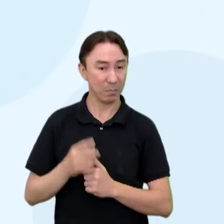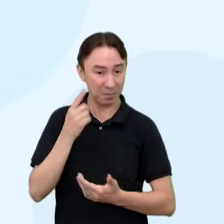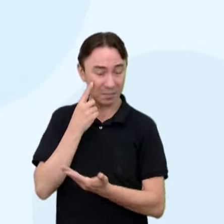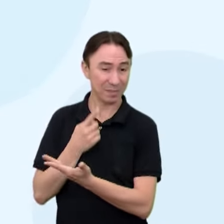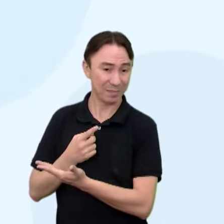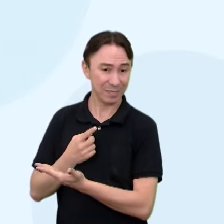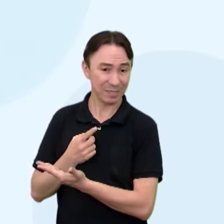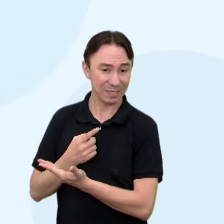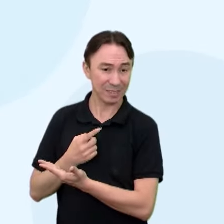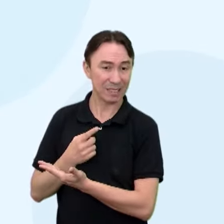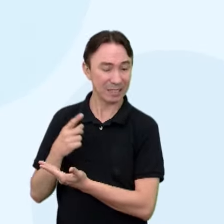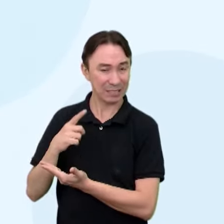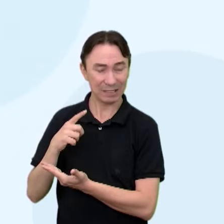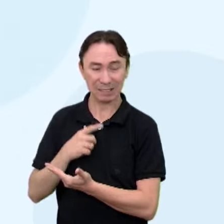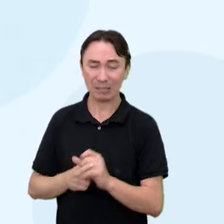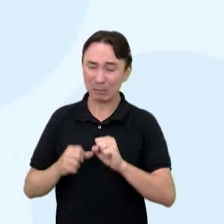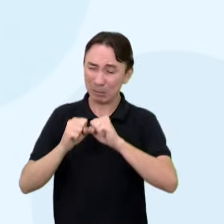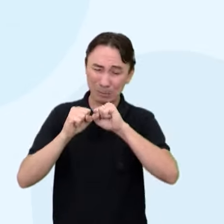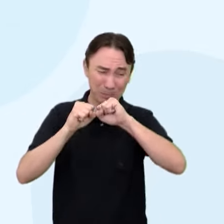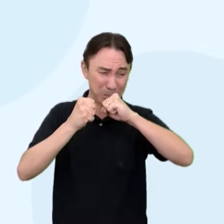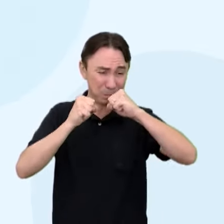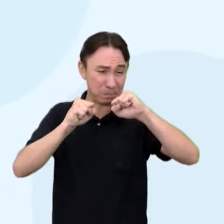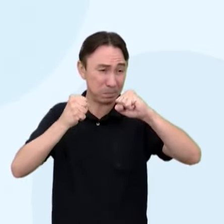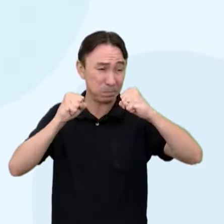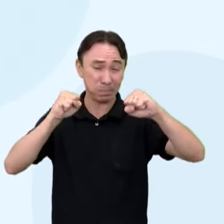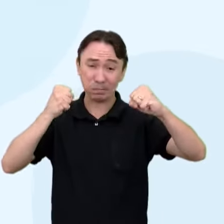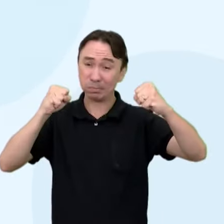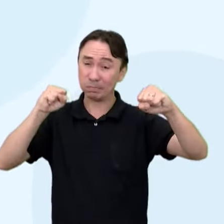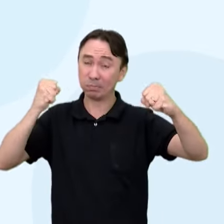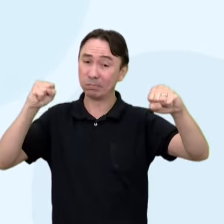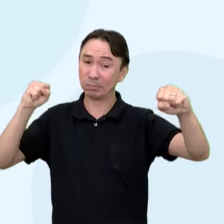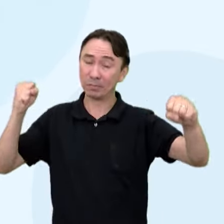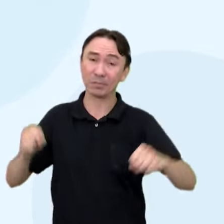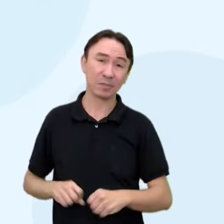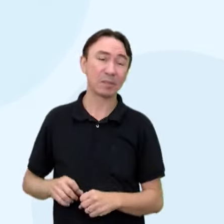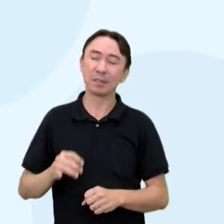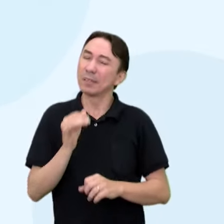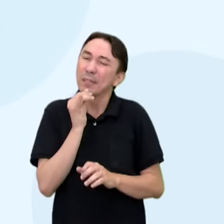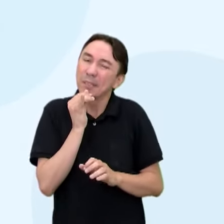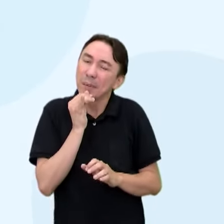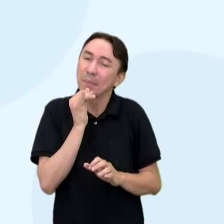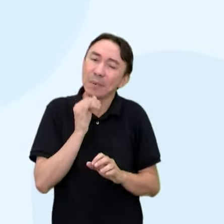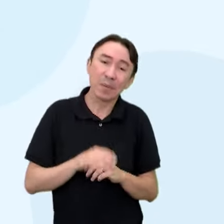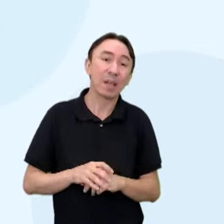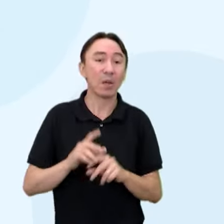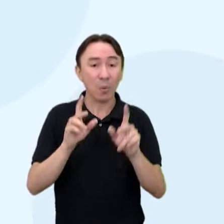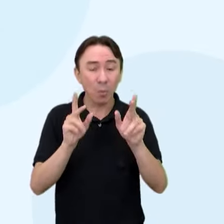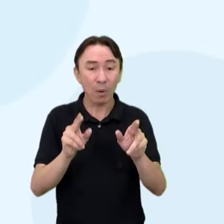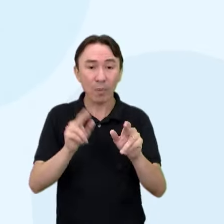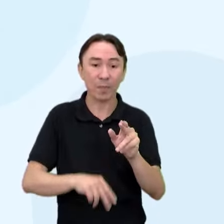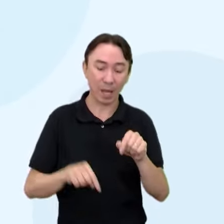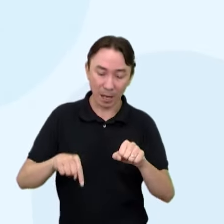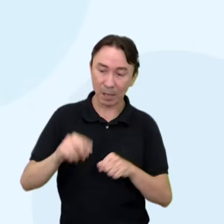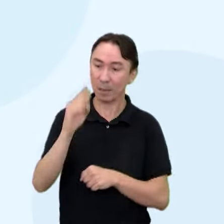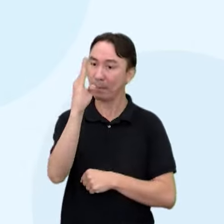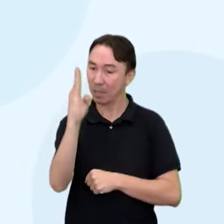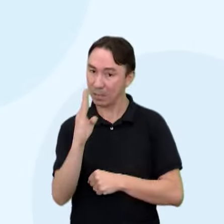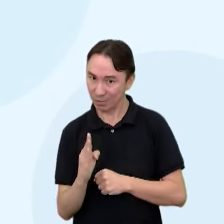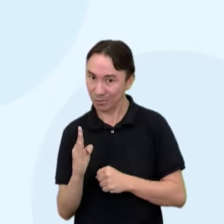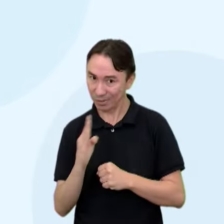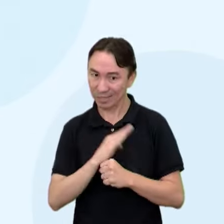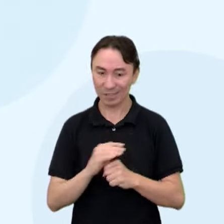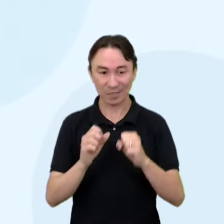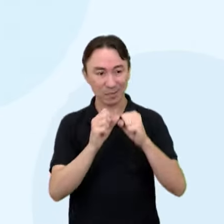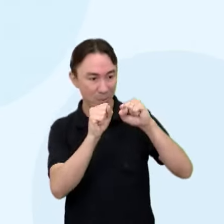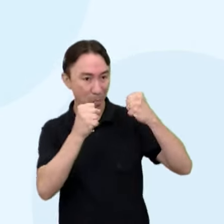placa aí, você pode colocar aí mais ou menos aí, né, 8 vezes aí meia o tamanho do Brasil, mais ou menos,